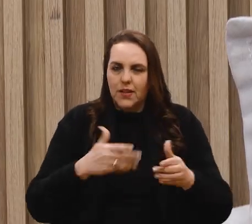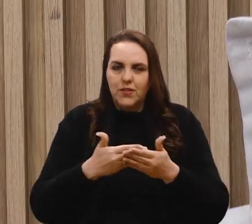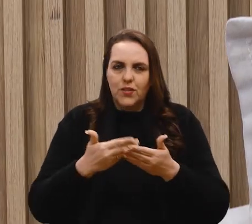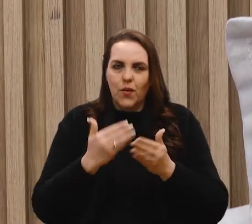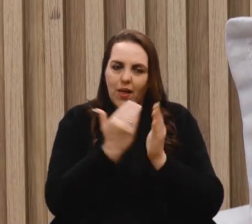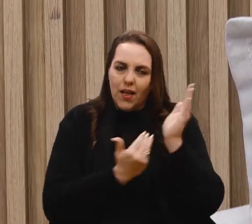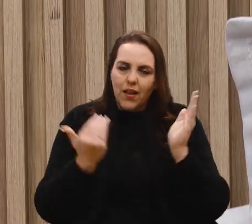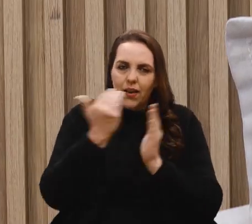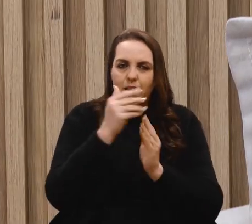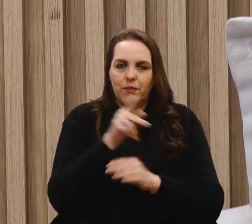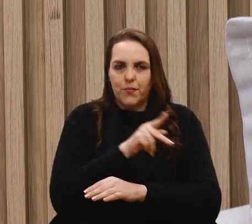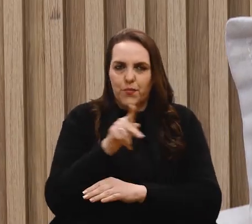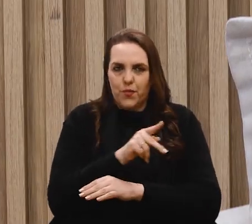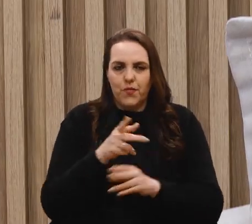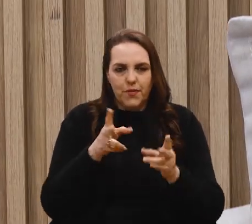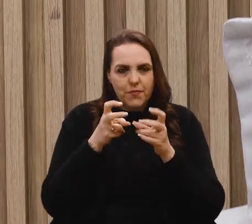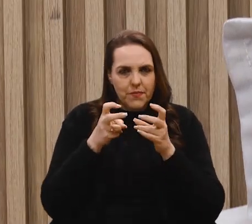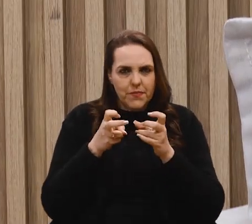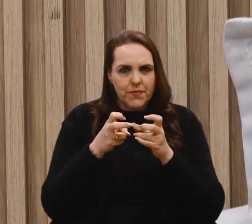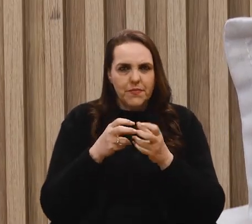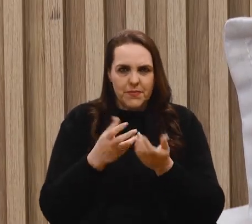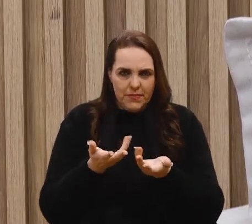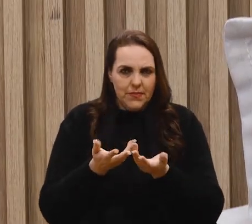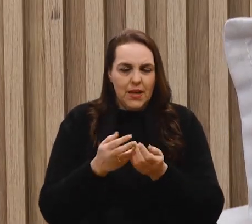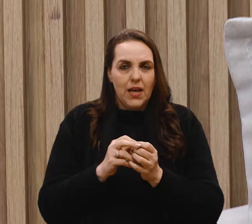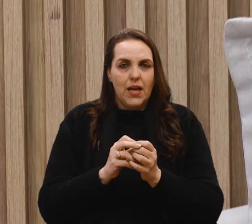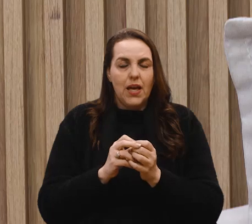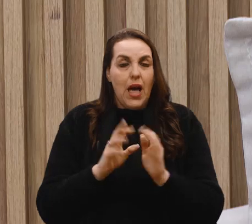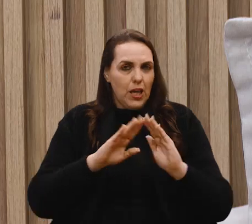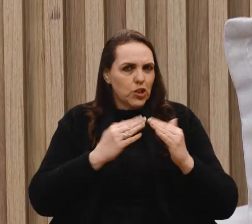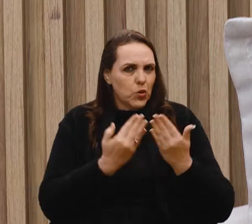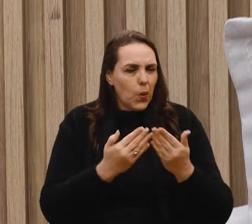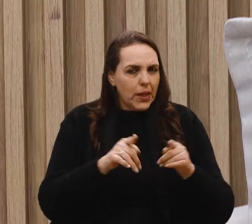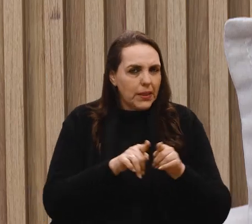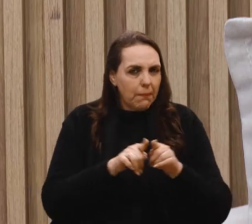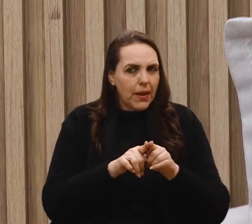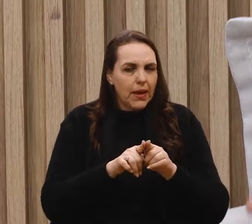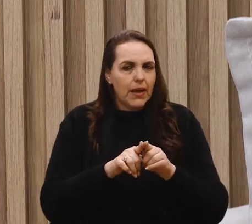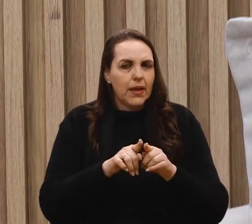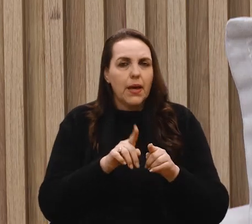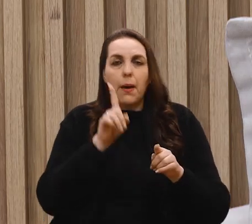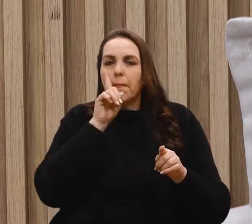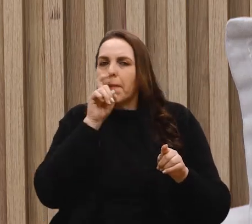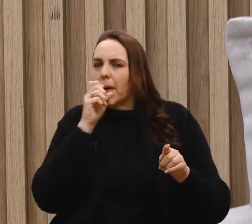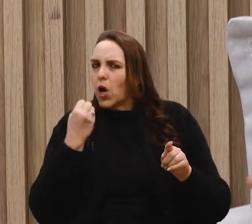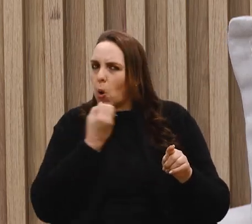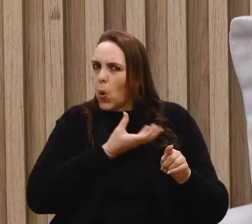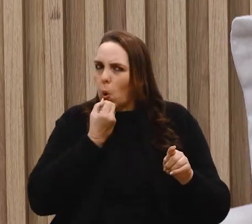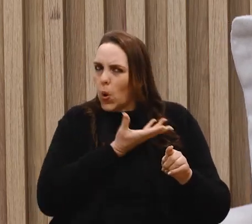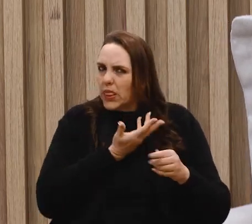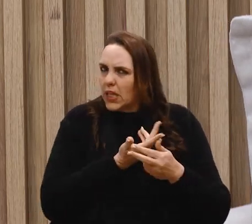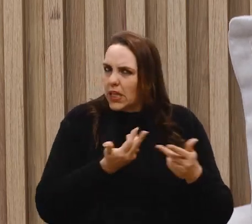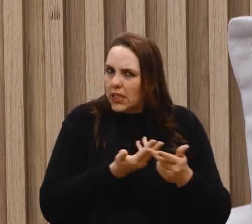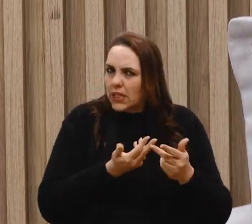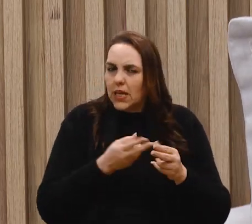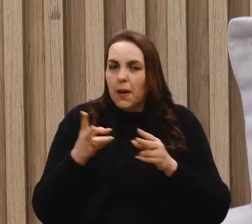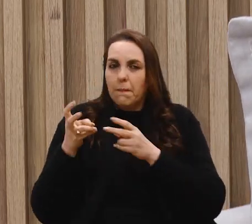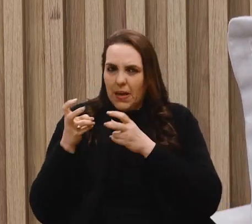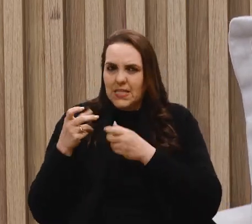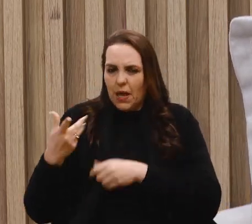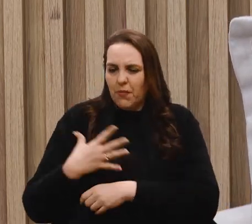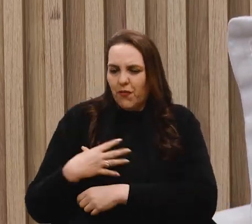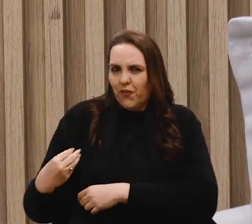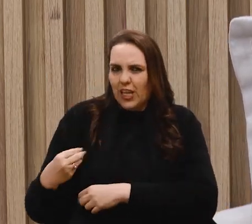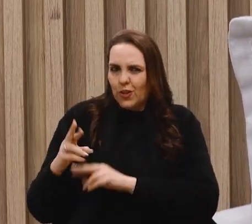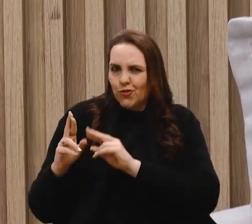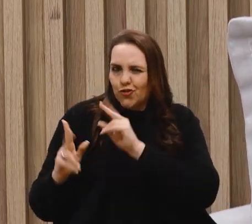que relatam, será que as escolas, essa situação diferenciada, né, percebem seu filho